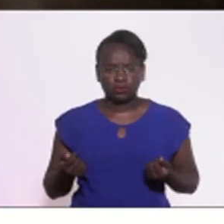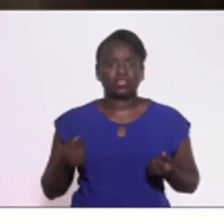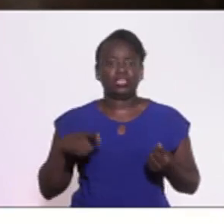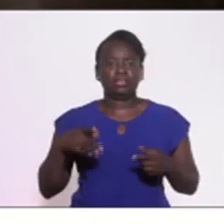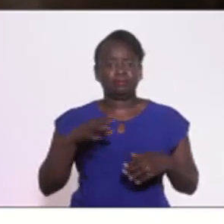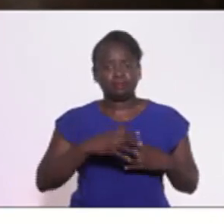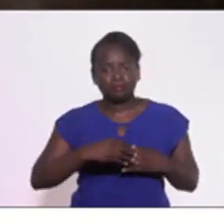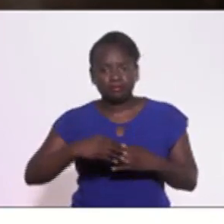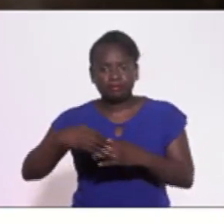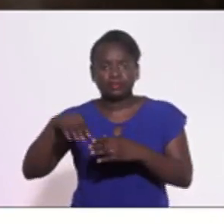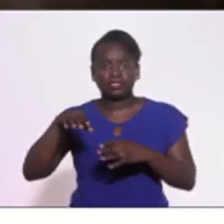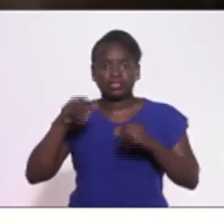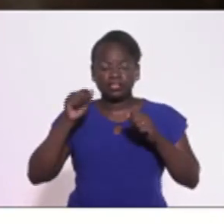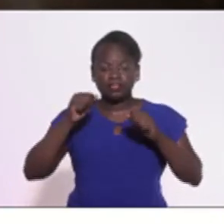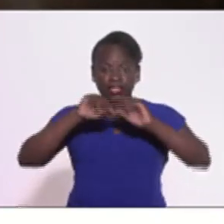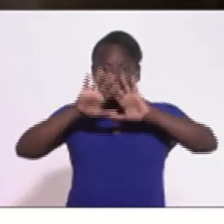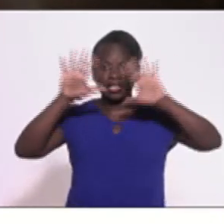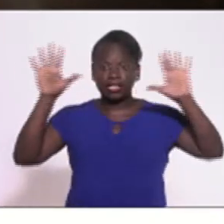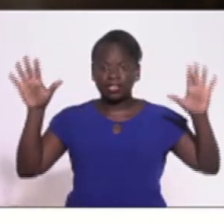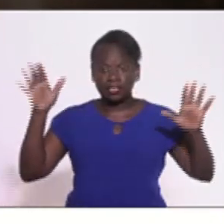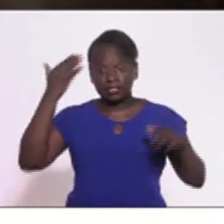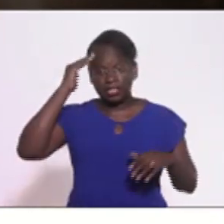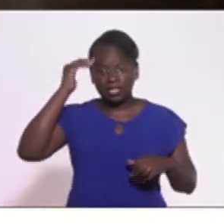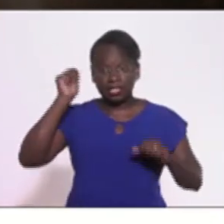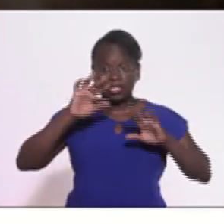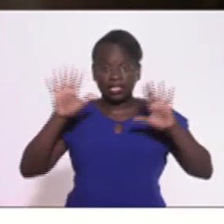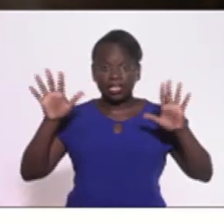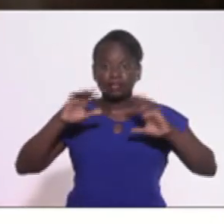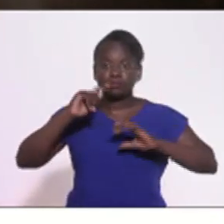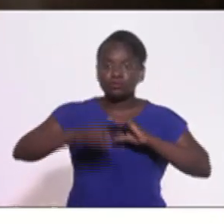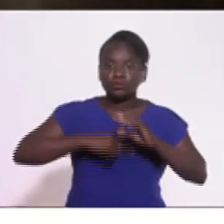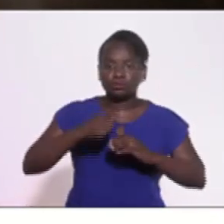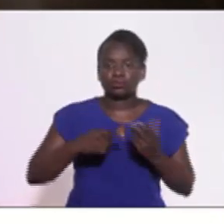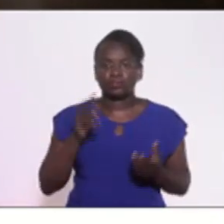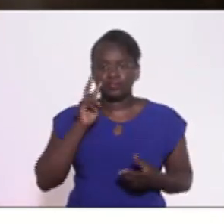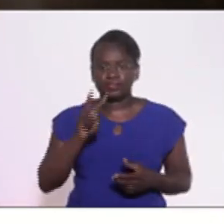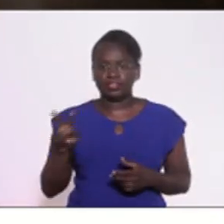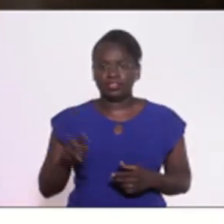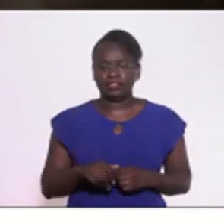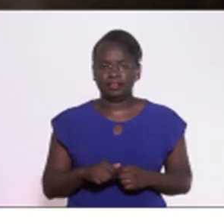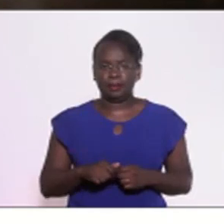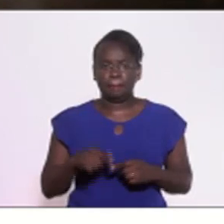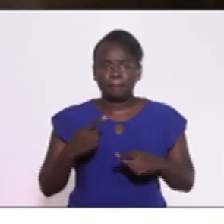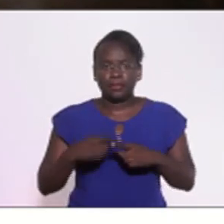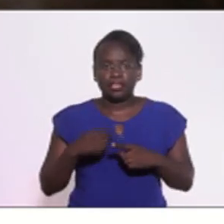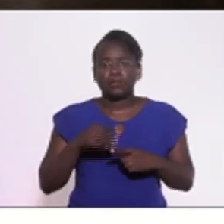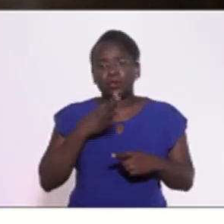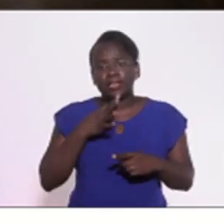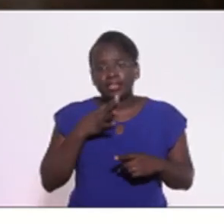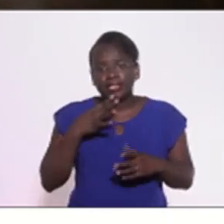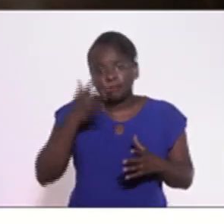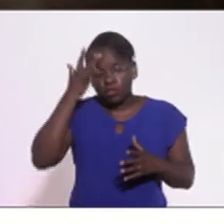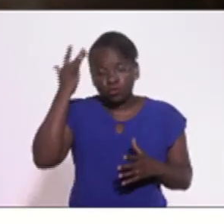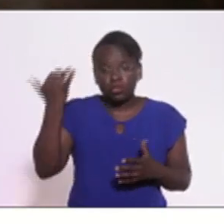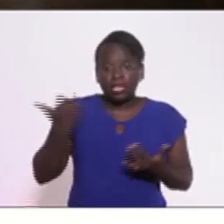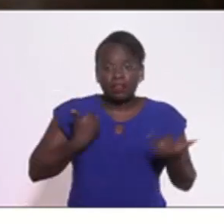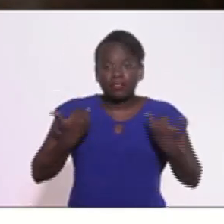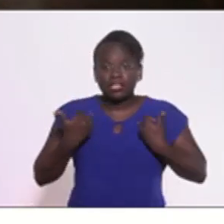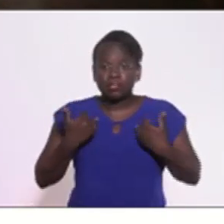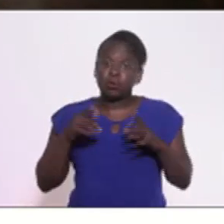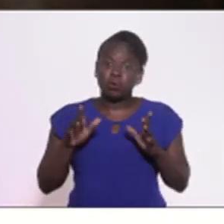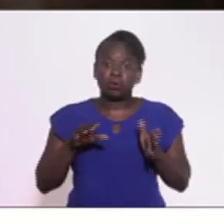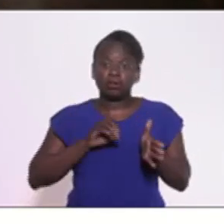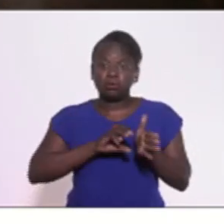me levou a ampliar a minha visão de mundo. Porque é uma coisa você conhecer pelo